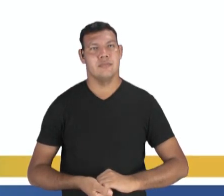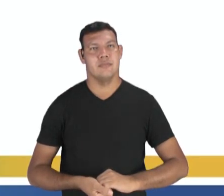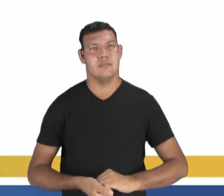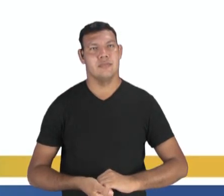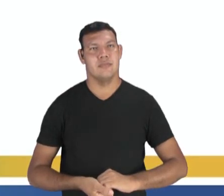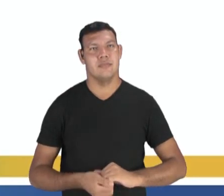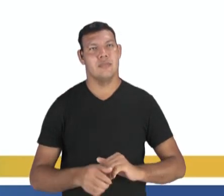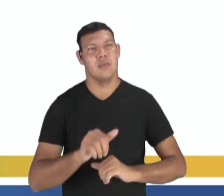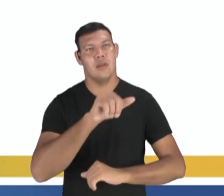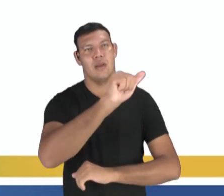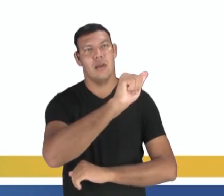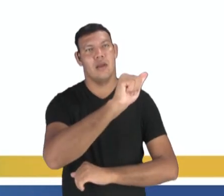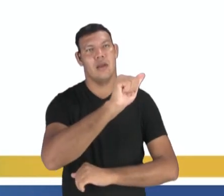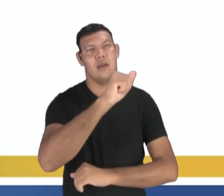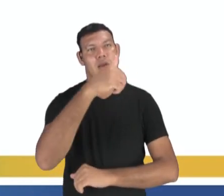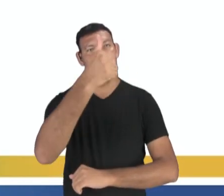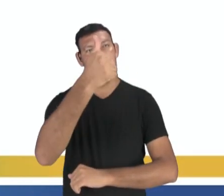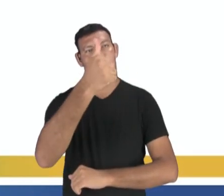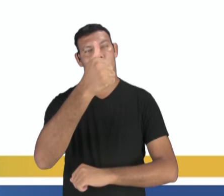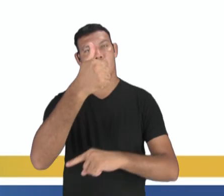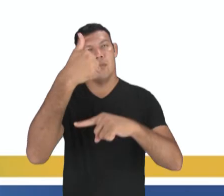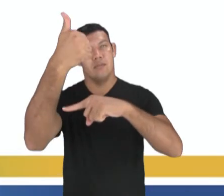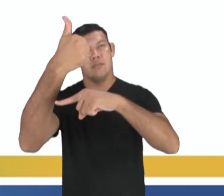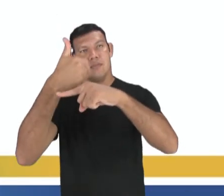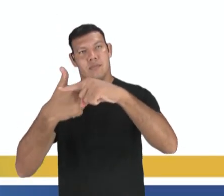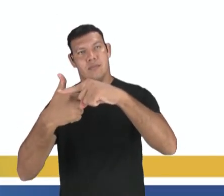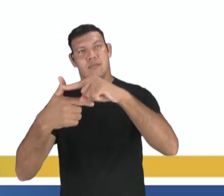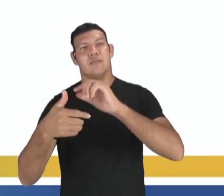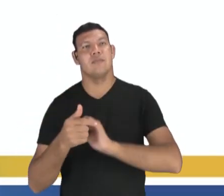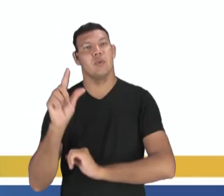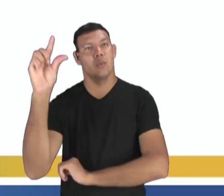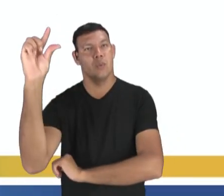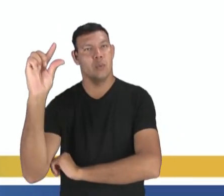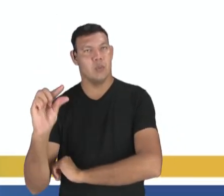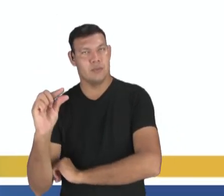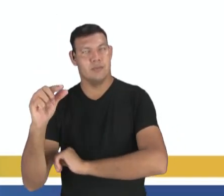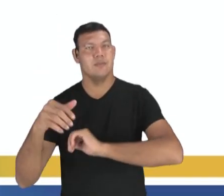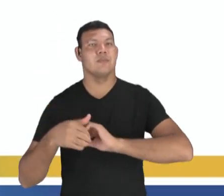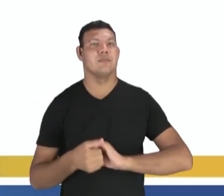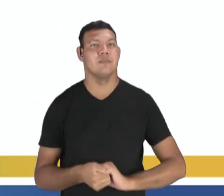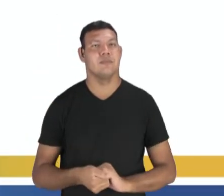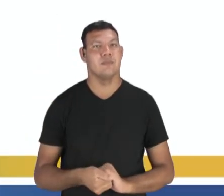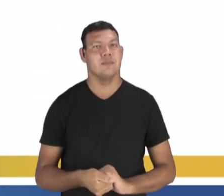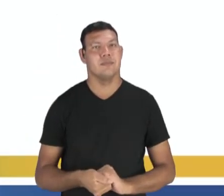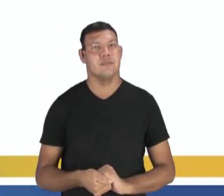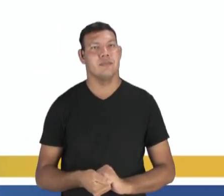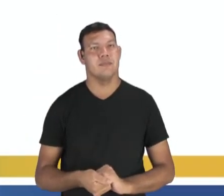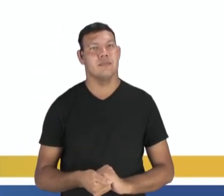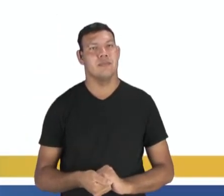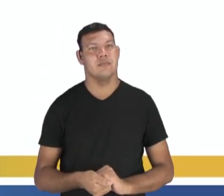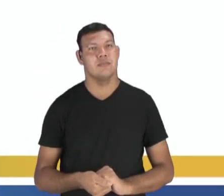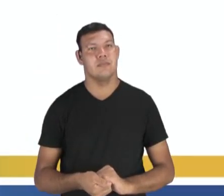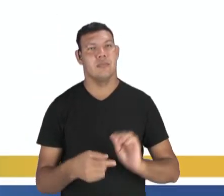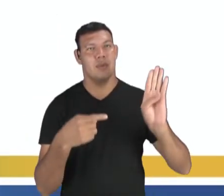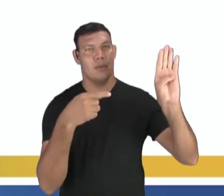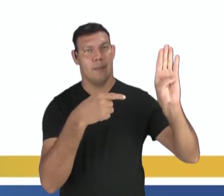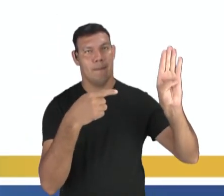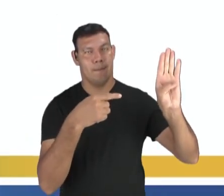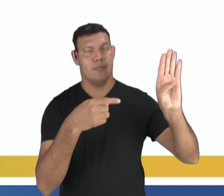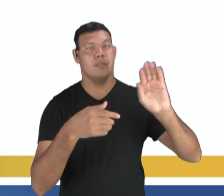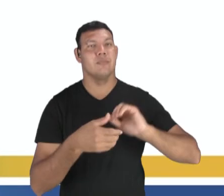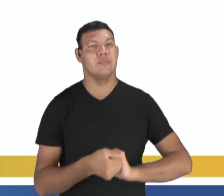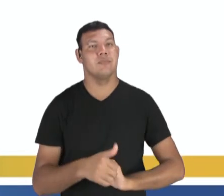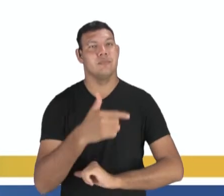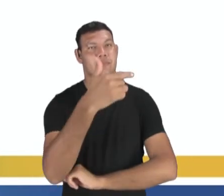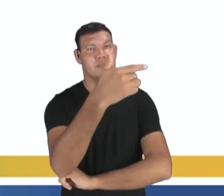é um meio né Aí nós temos aí um meio vezes menor um